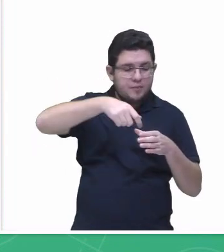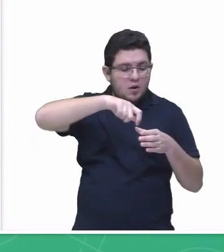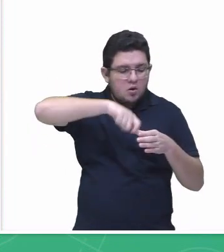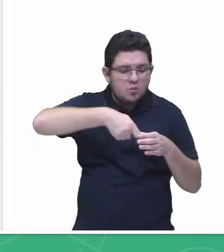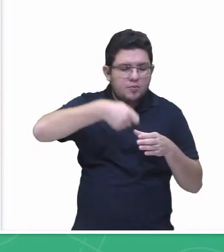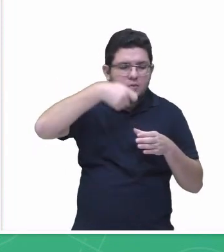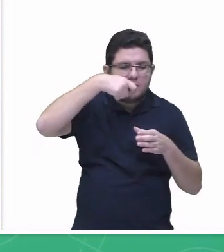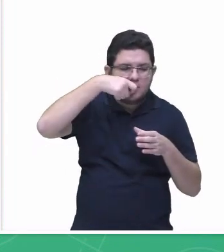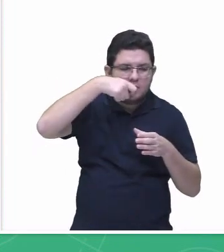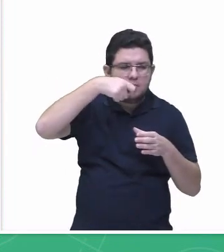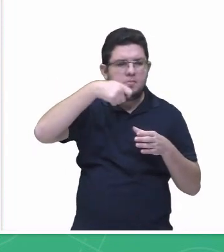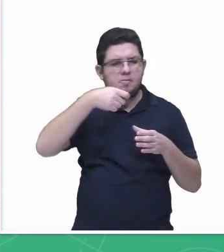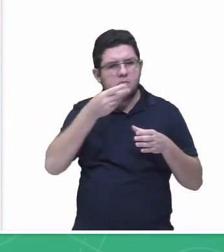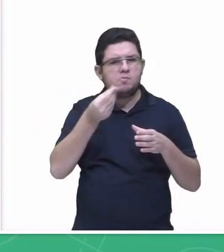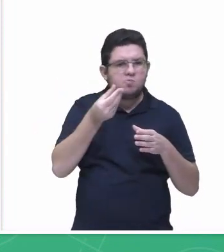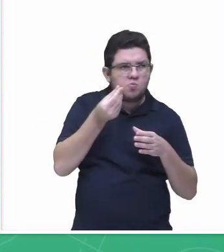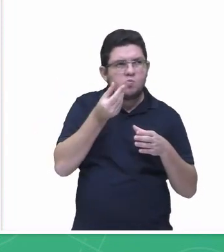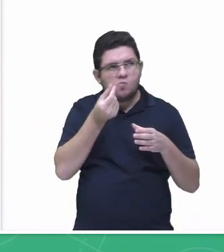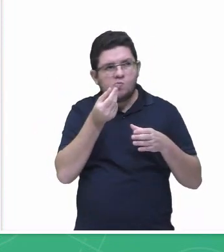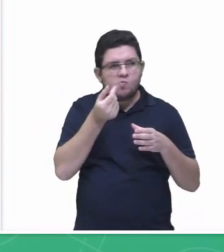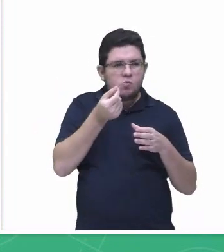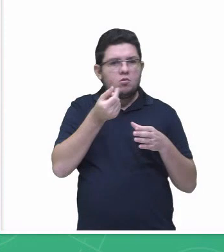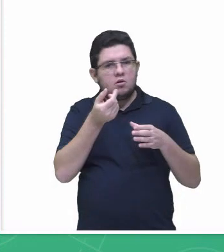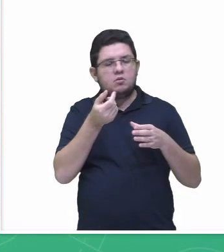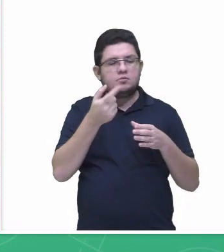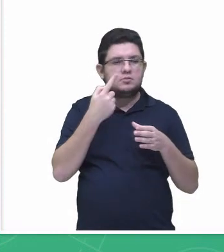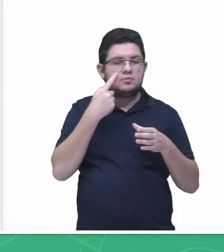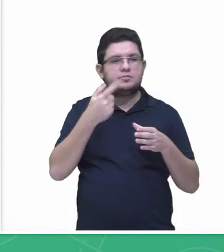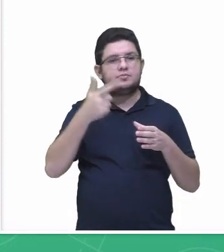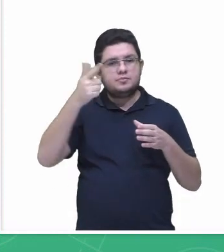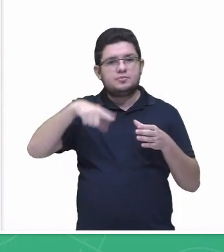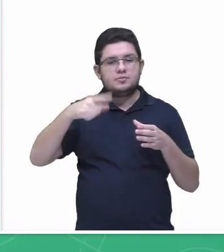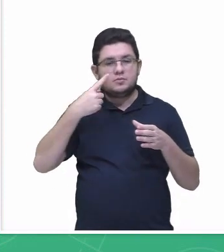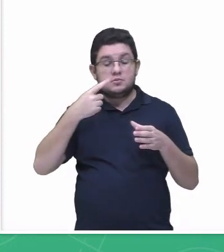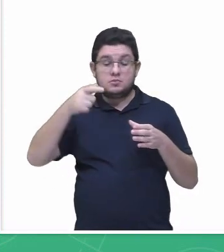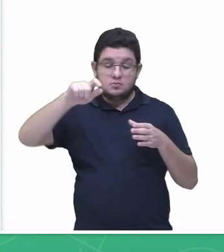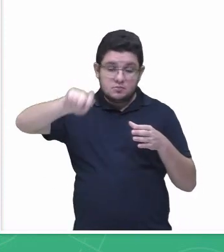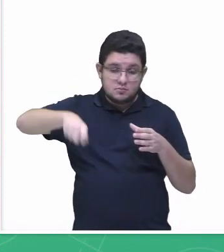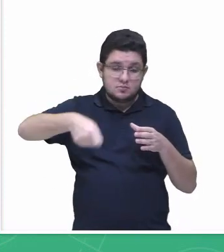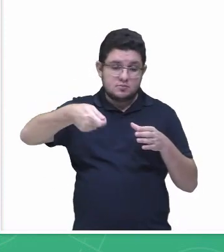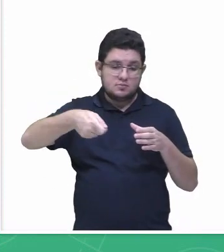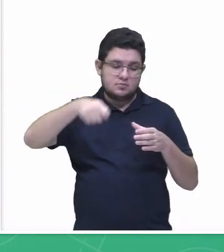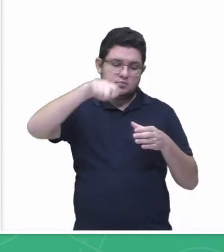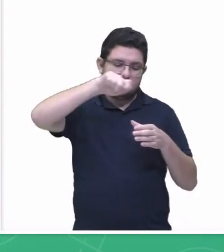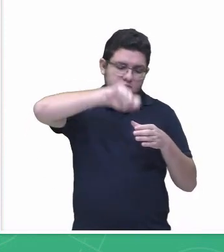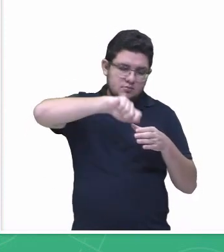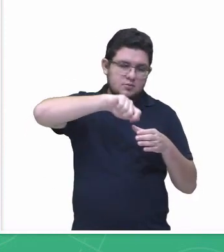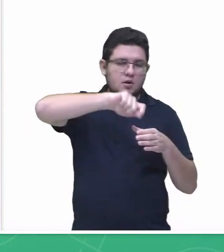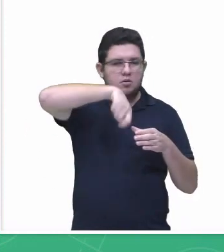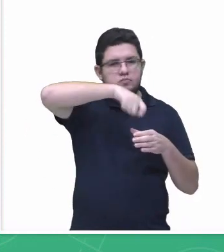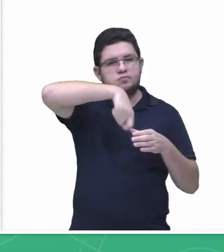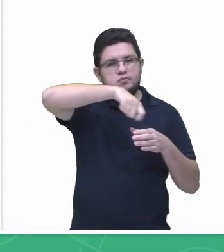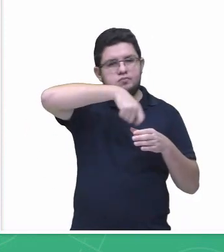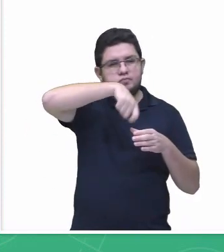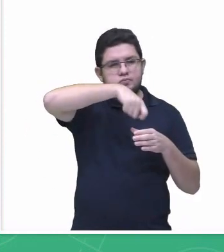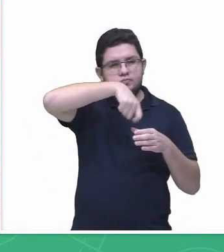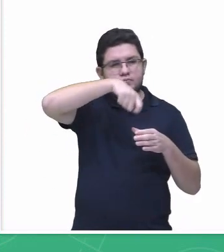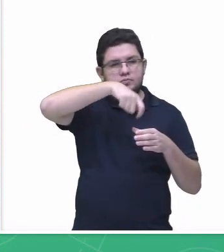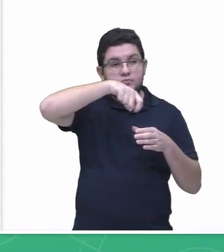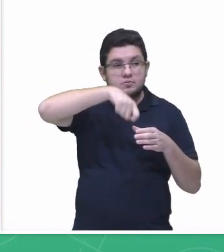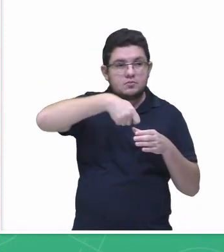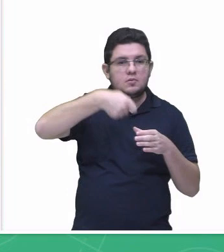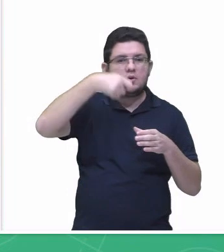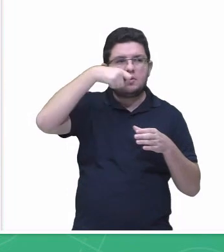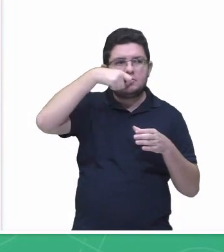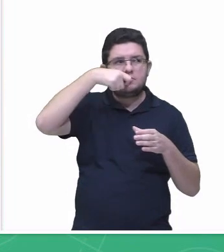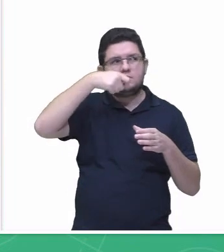ainda pode colocar mais um pouquinho de açúcar. Coloca mais uma colherzinha de açúcar, mexe bem, e aí você prova,